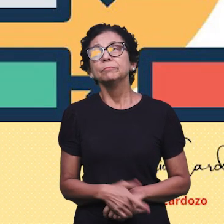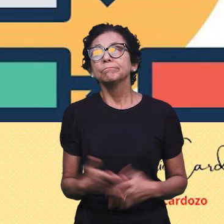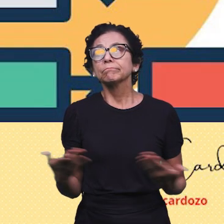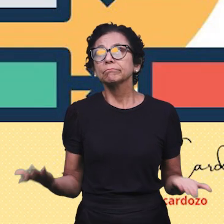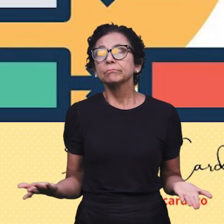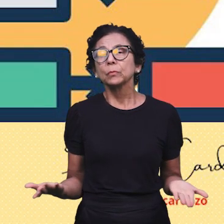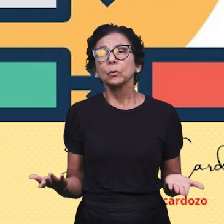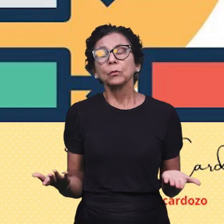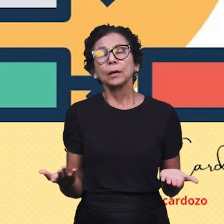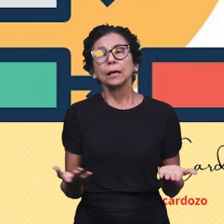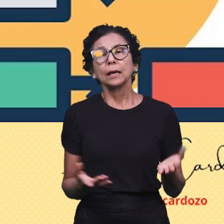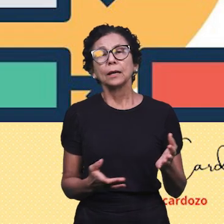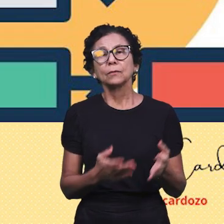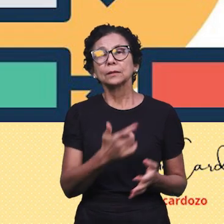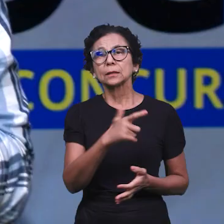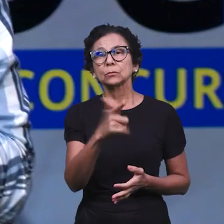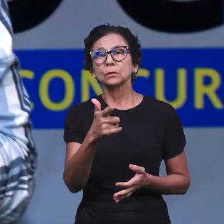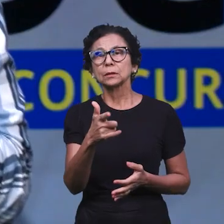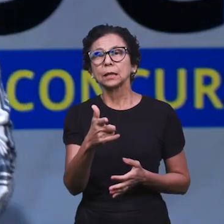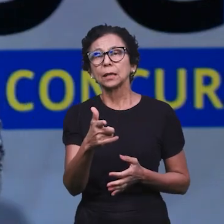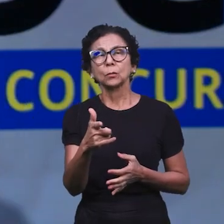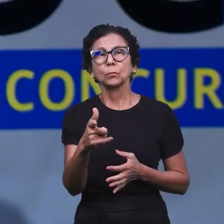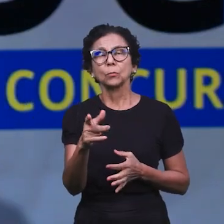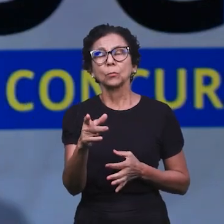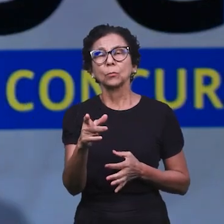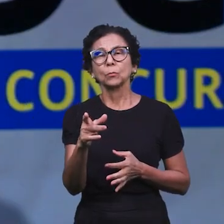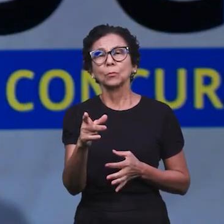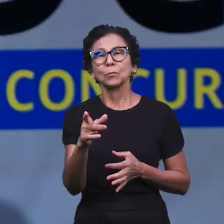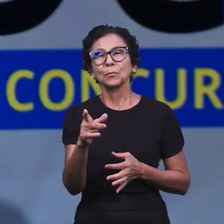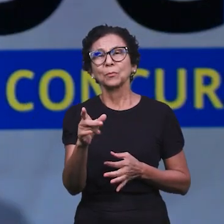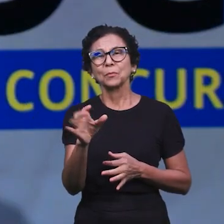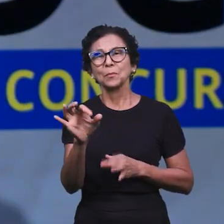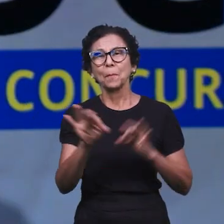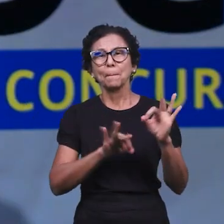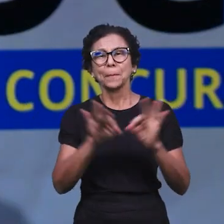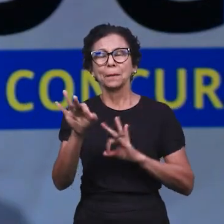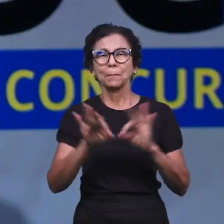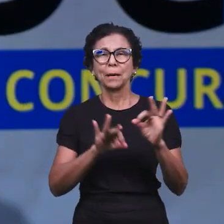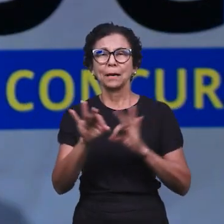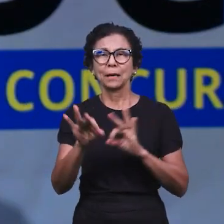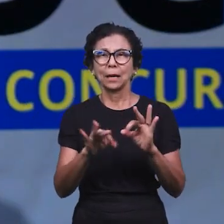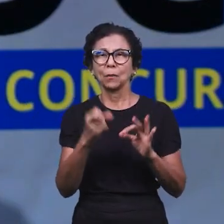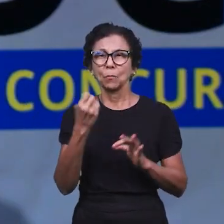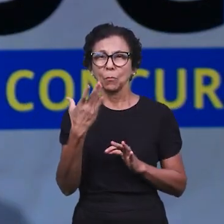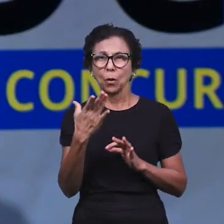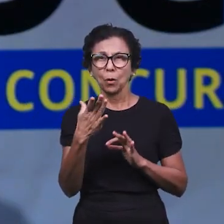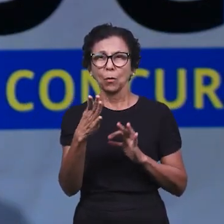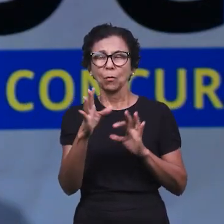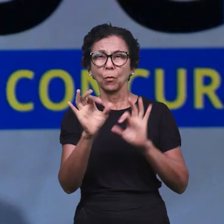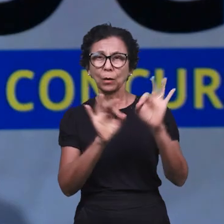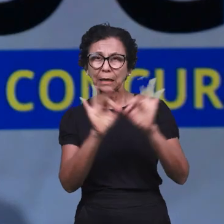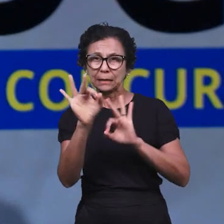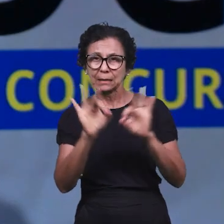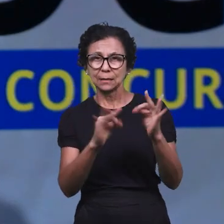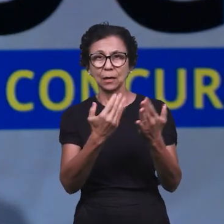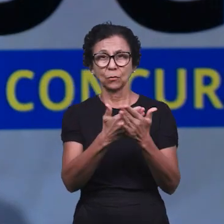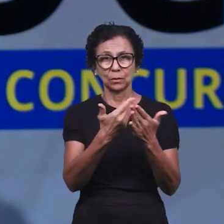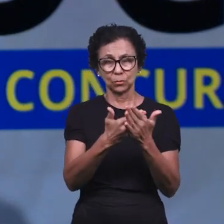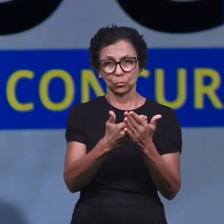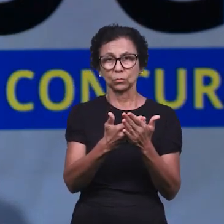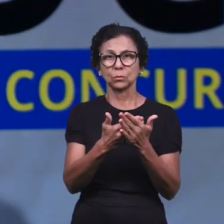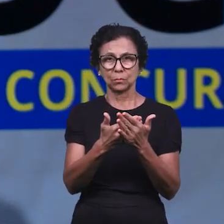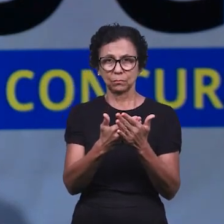me comprometo com você de um dia nós fazemos um programa só para como a gente elabora um bom plano de estudos, um plano de estudos